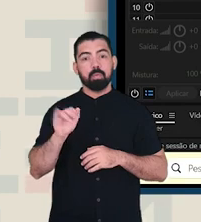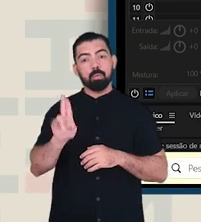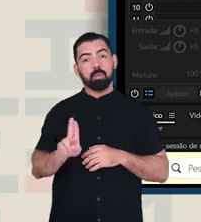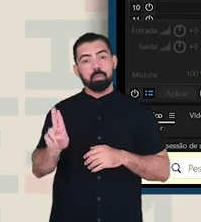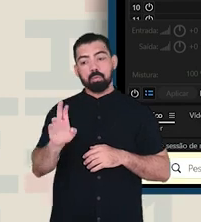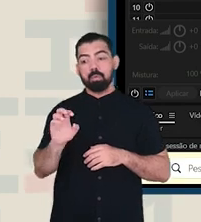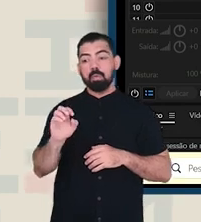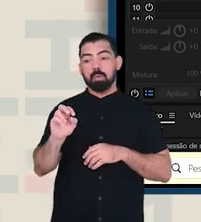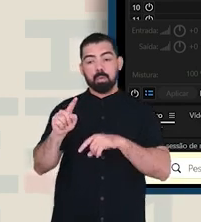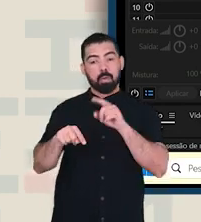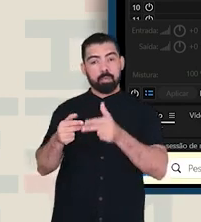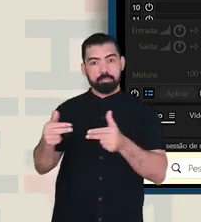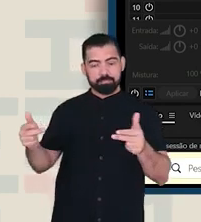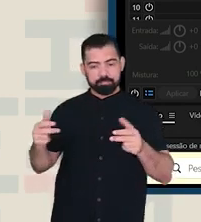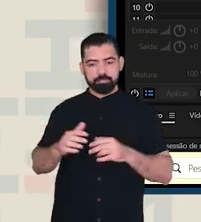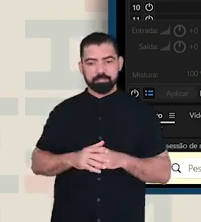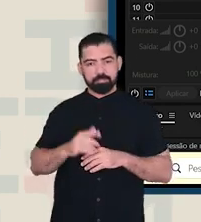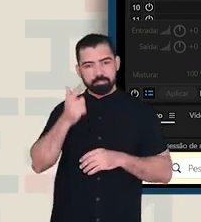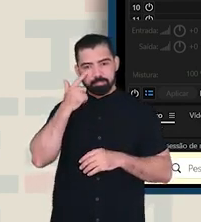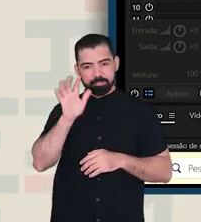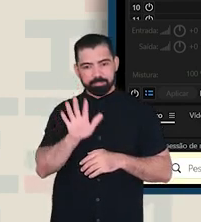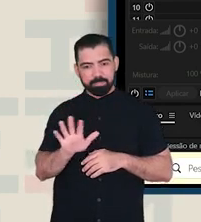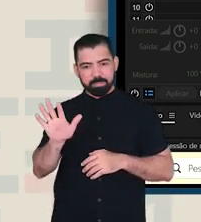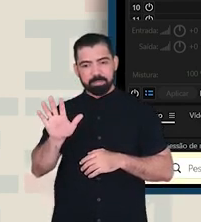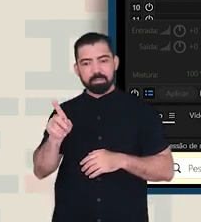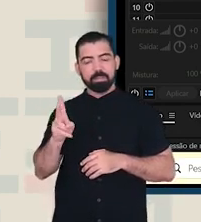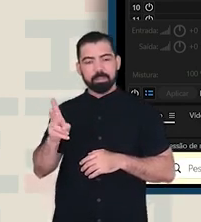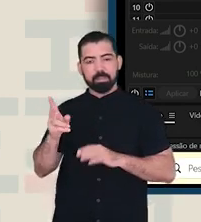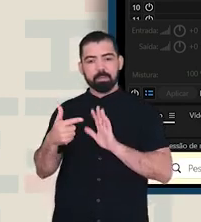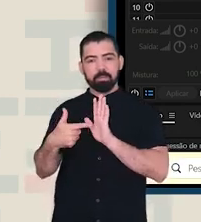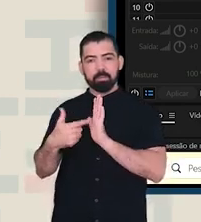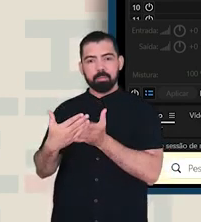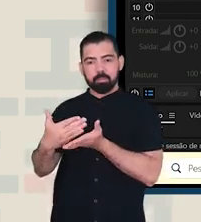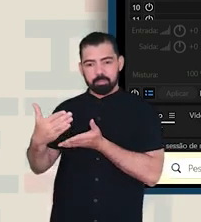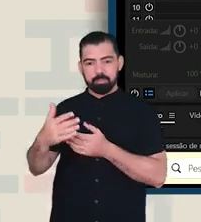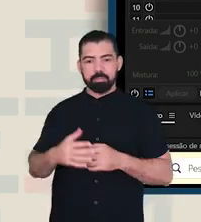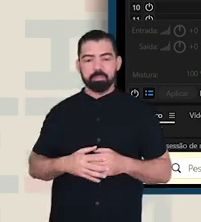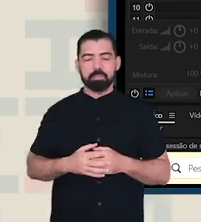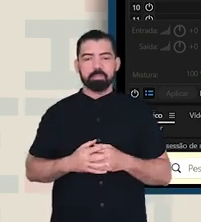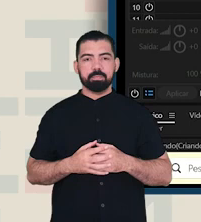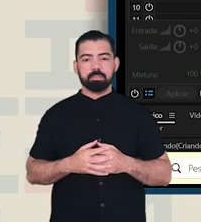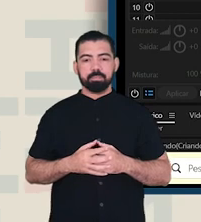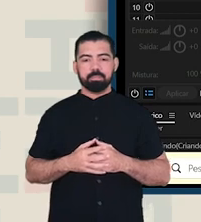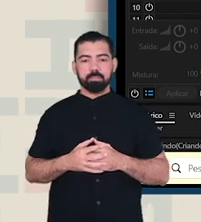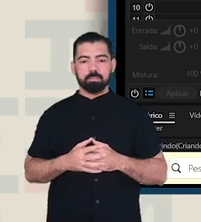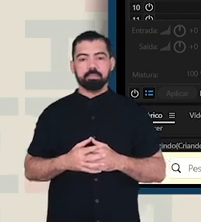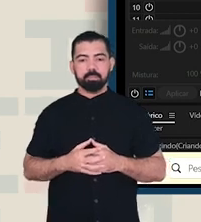objeto, mas a parte que usei nesse começo é apenas essa.